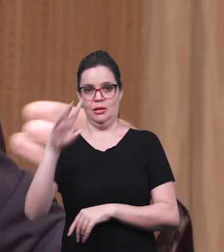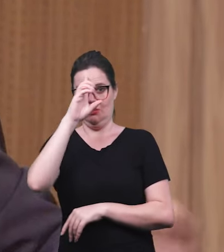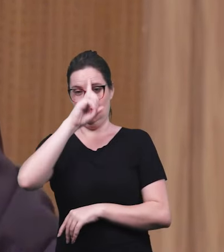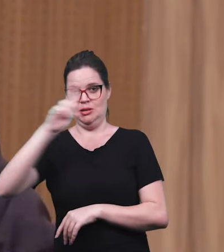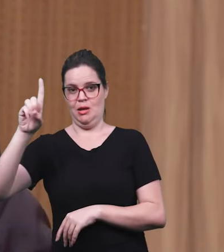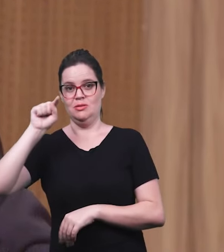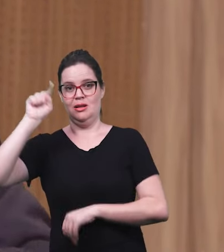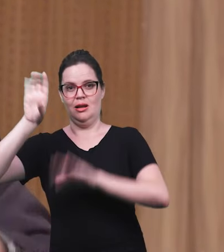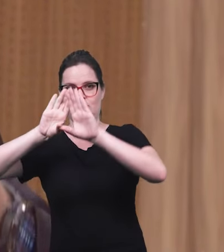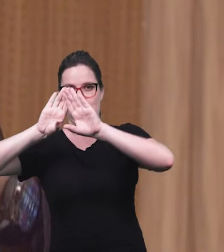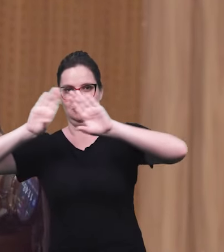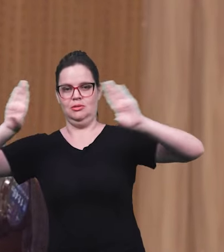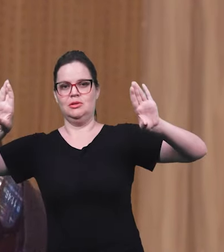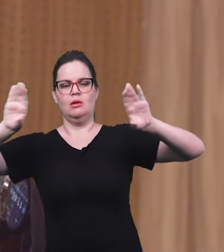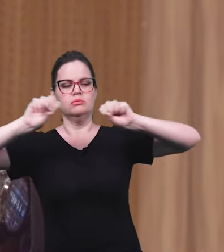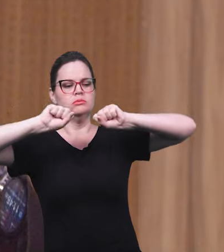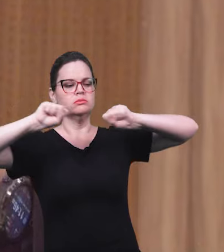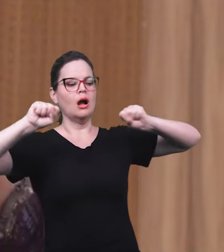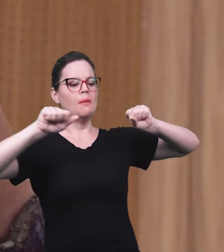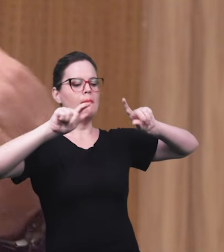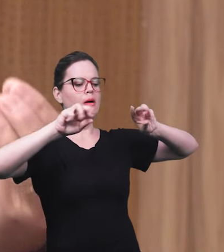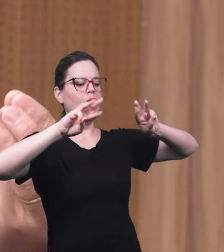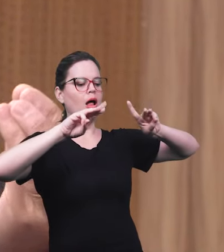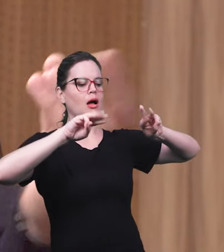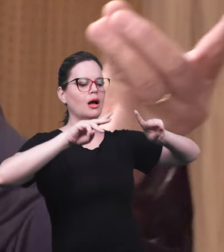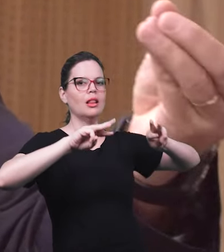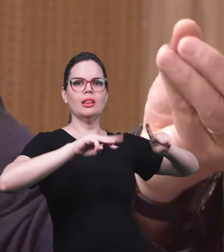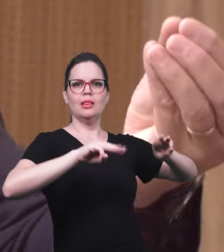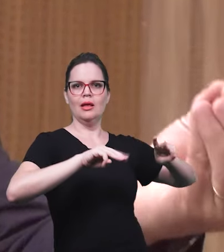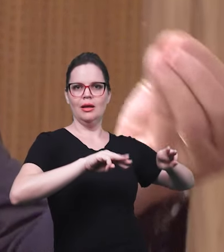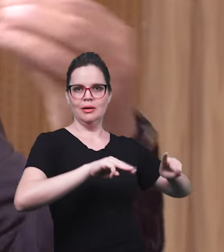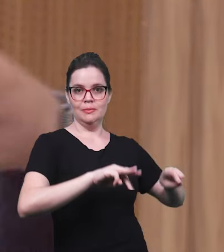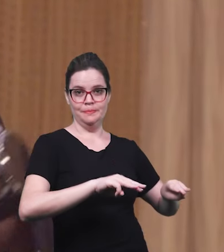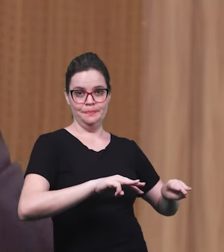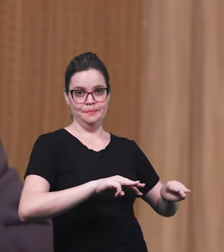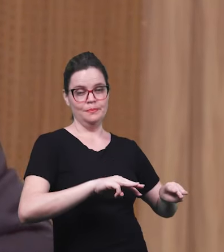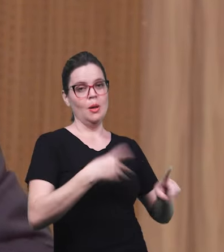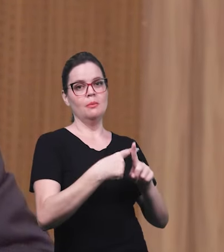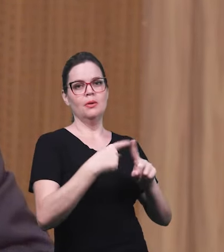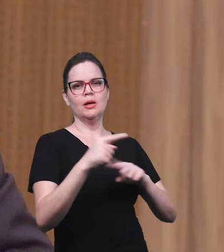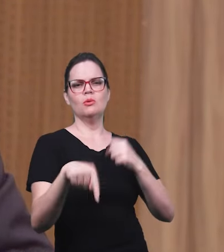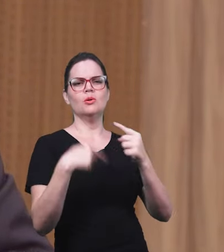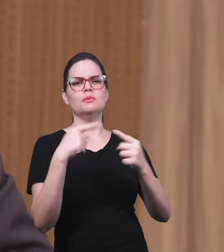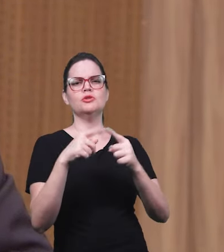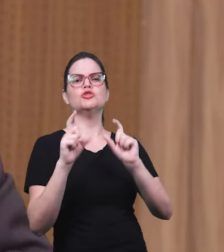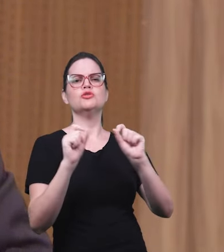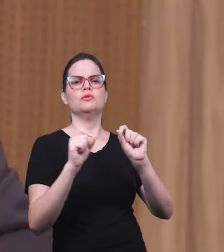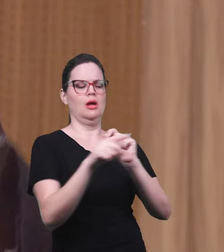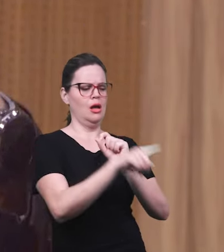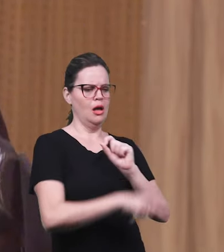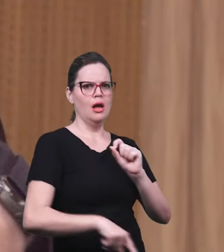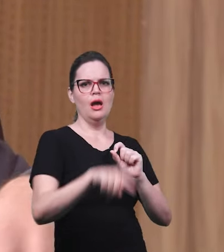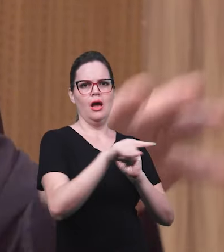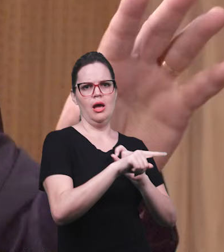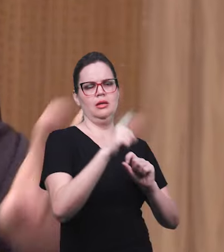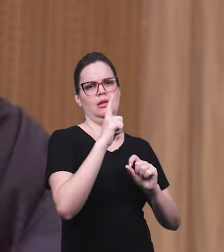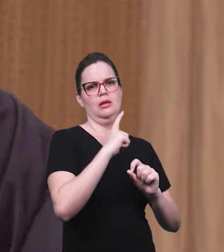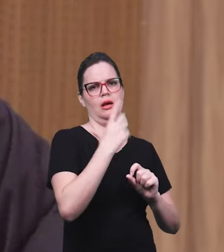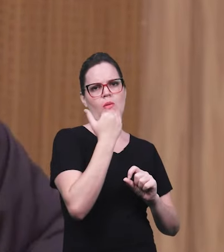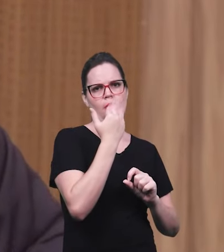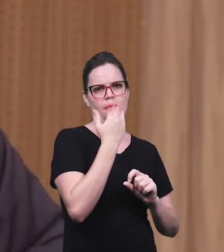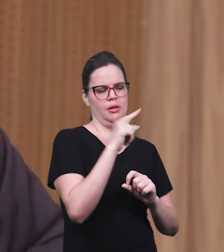nessa questão de alimentar, a gente sabe que o alimento ele é transformado em energia, vital para